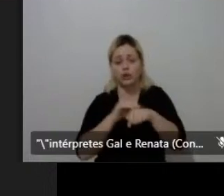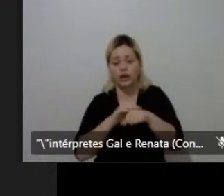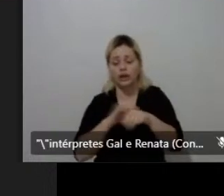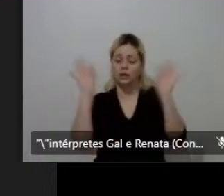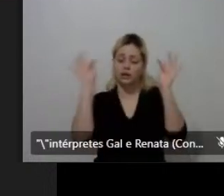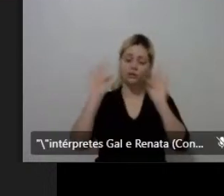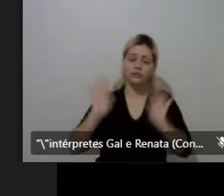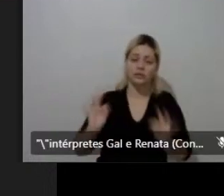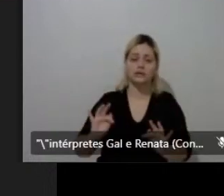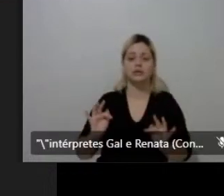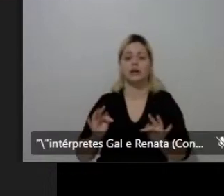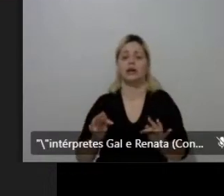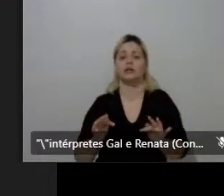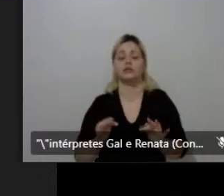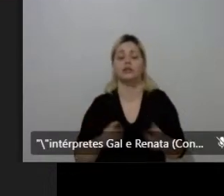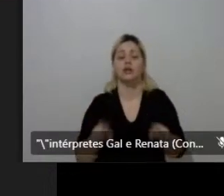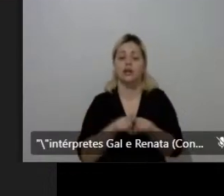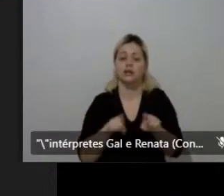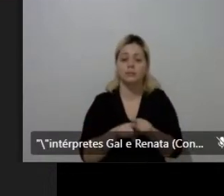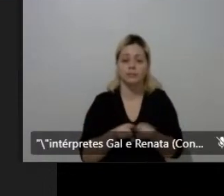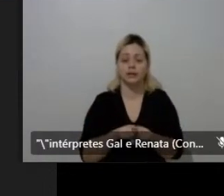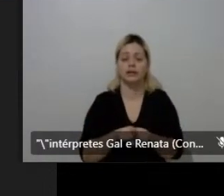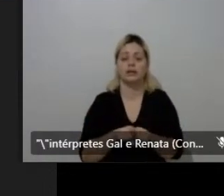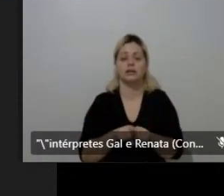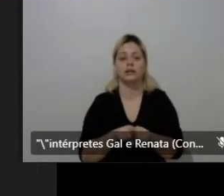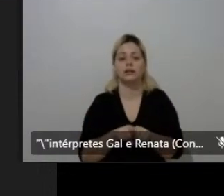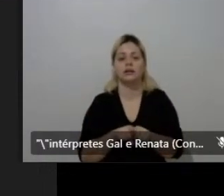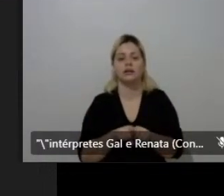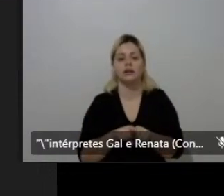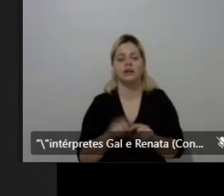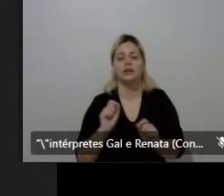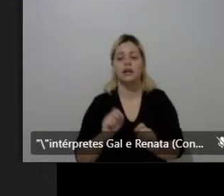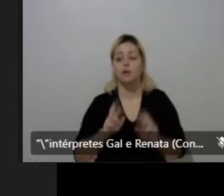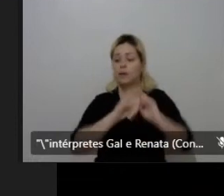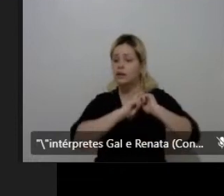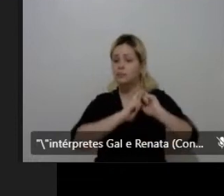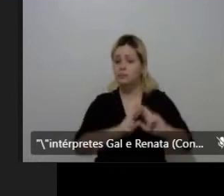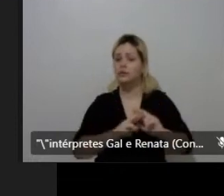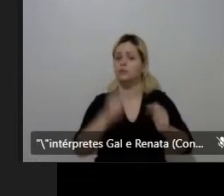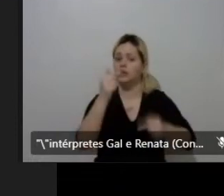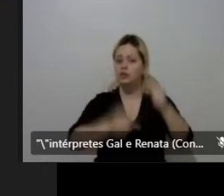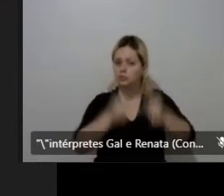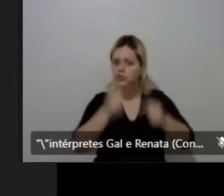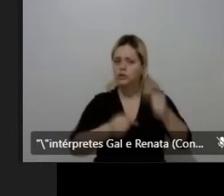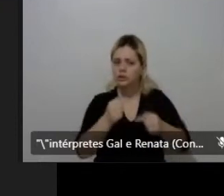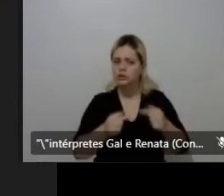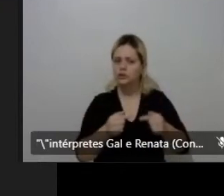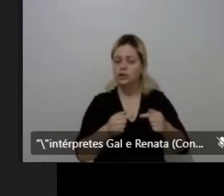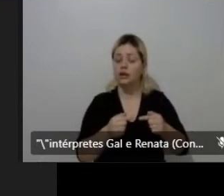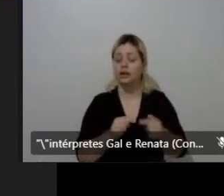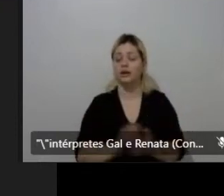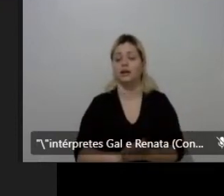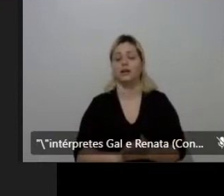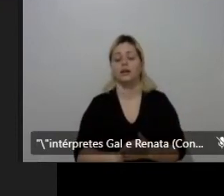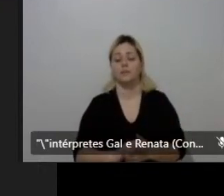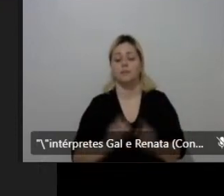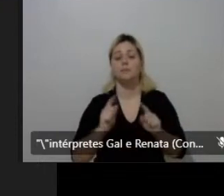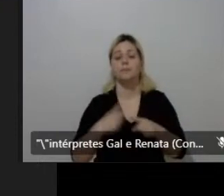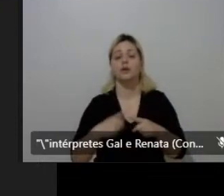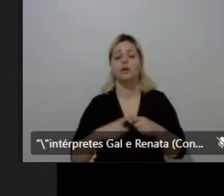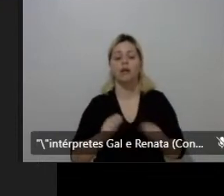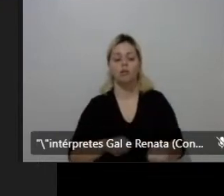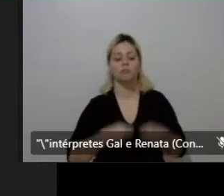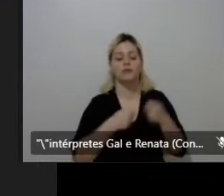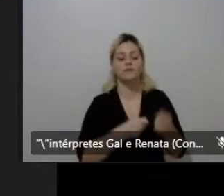alegria, também, né, que é uma responsabilidade política, né, em defesa da vida. Eu trago